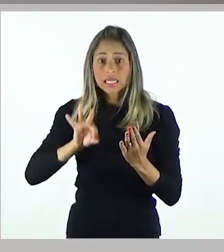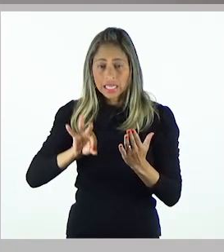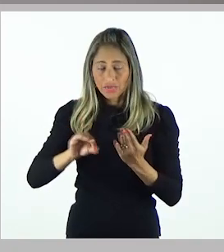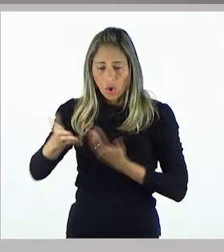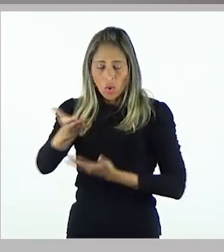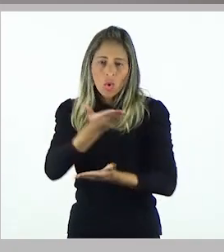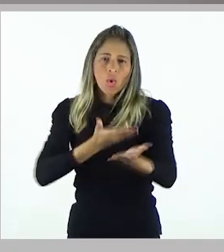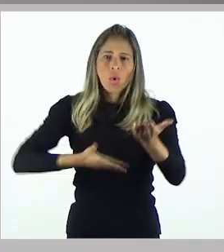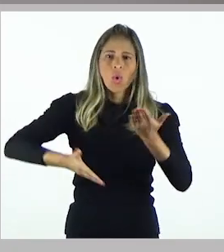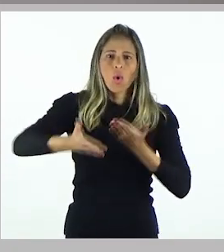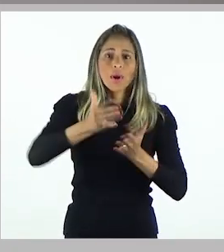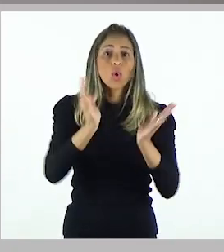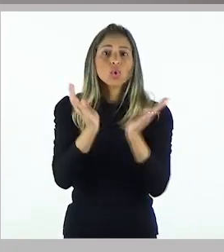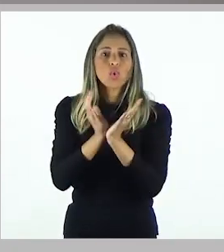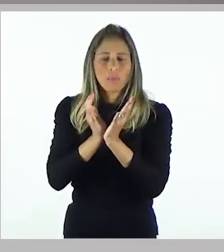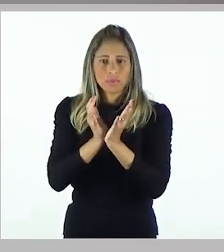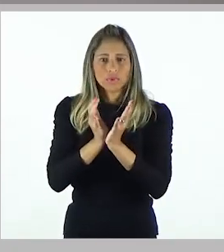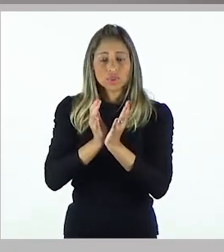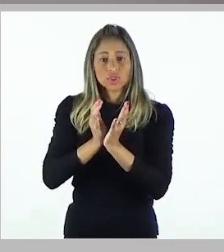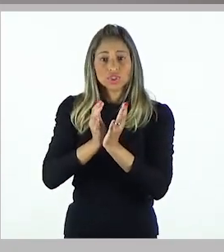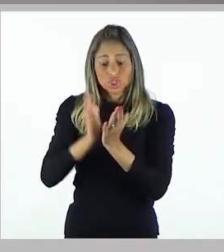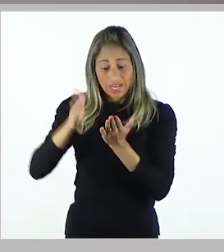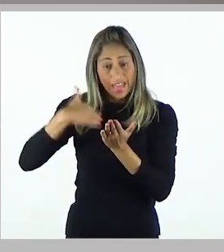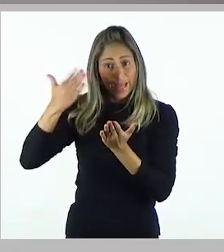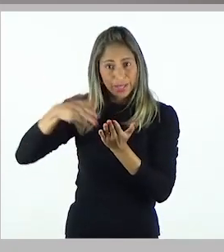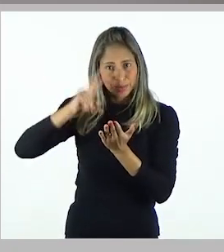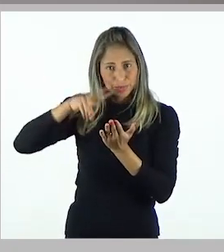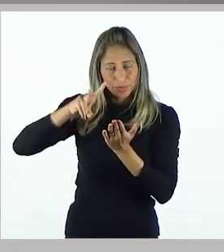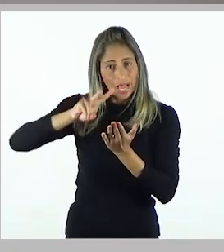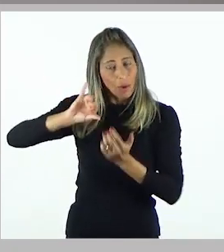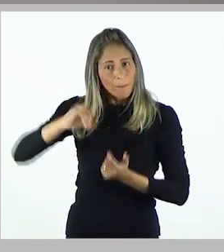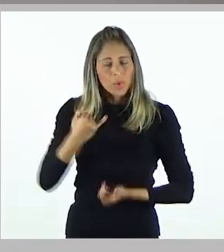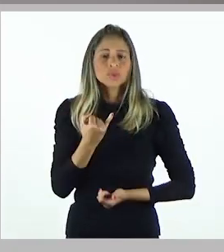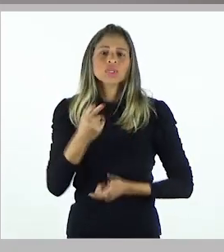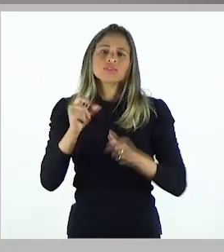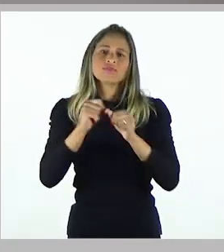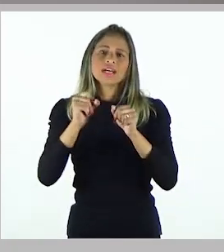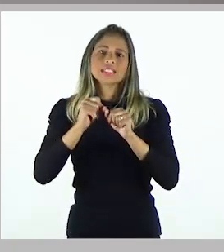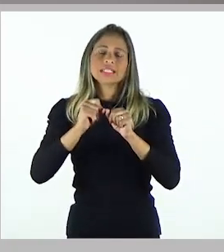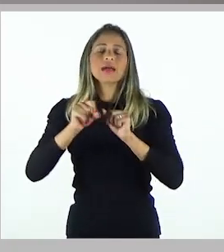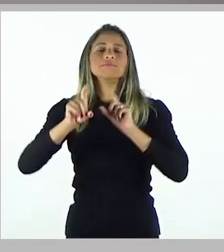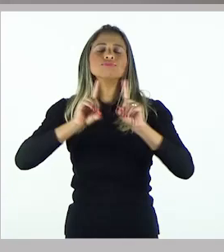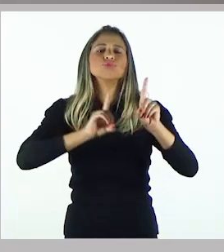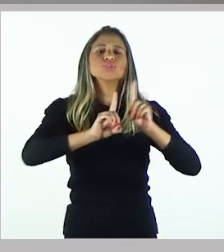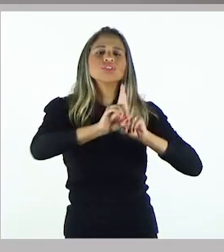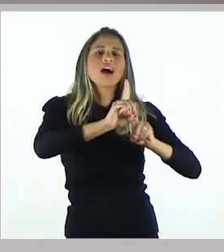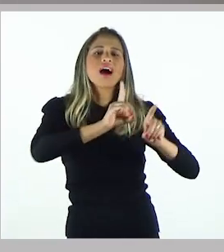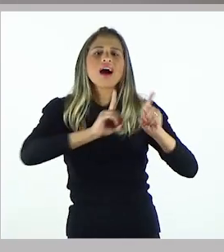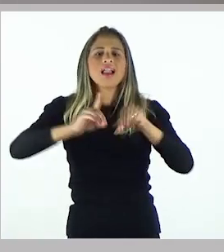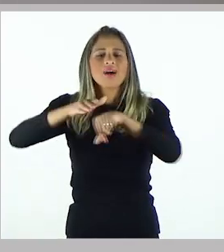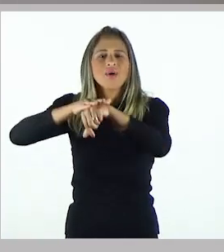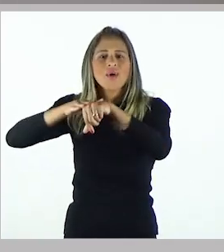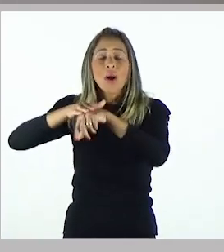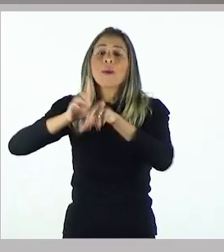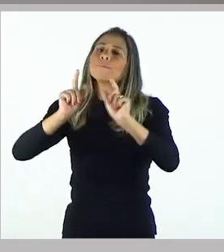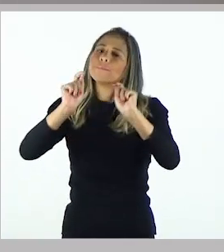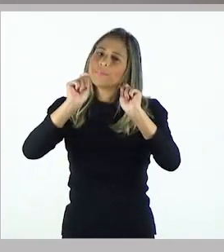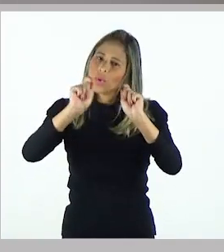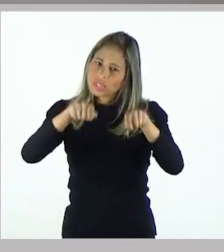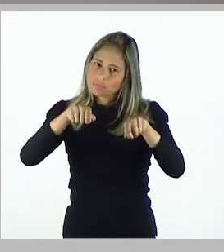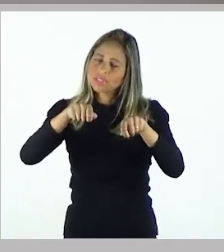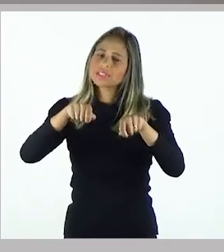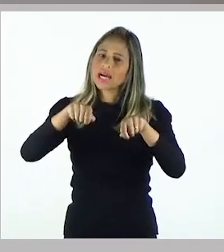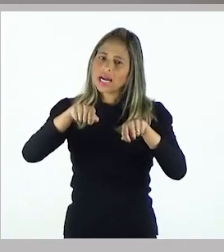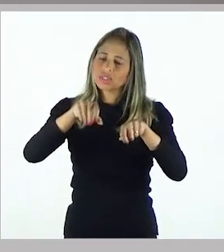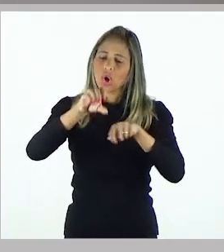a serem compartilhados nos clubes de leitura é a oportunidade para um diálogo que possibilite conhecer